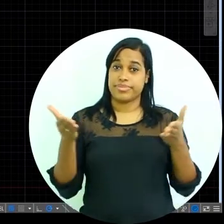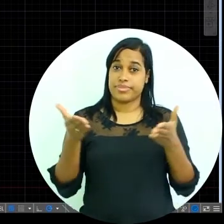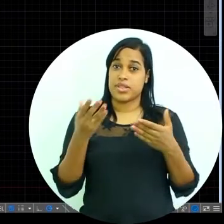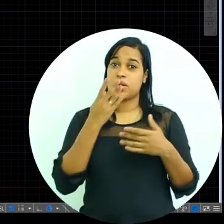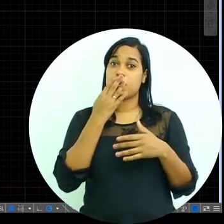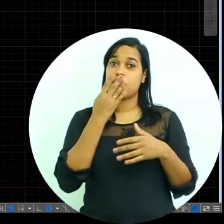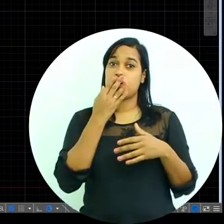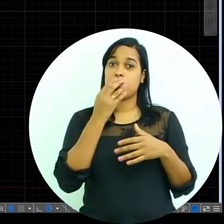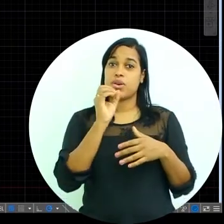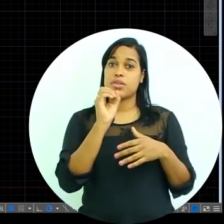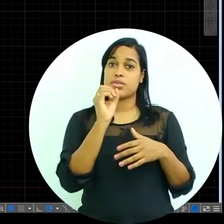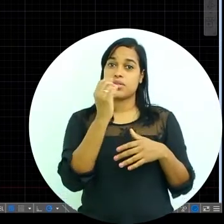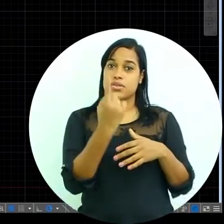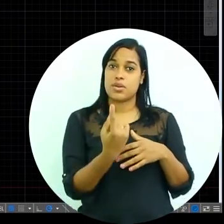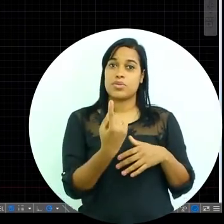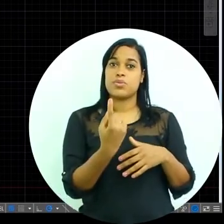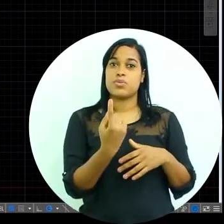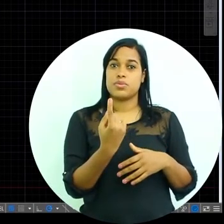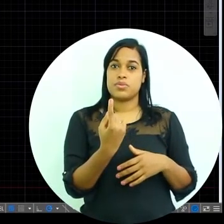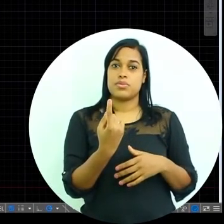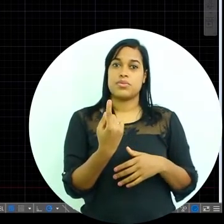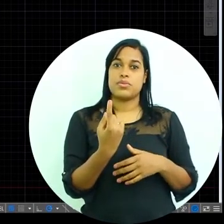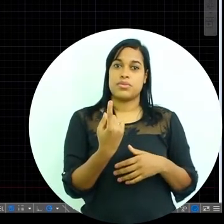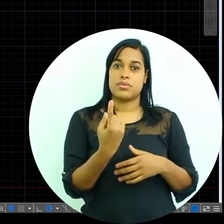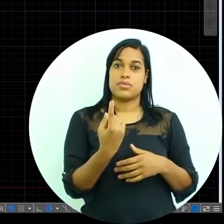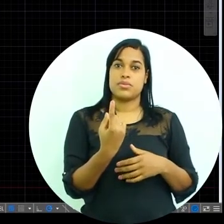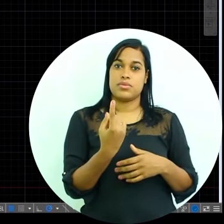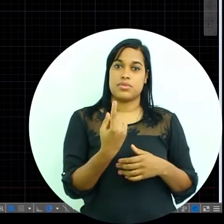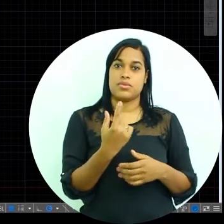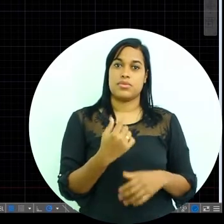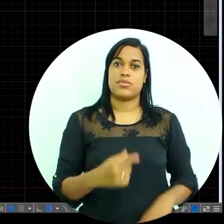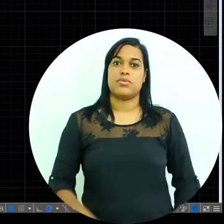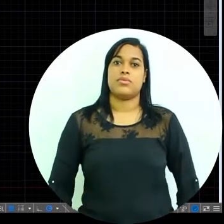E a cor será o vermelho 01.